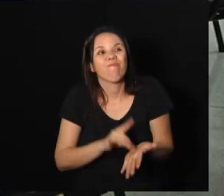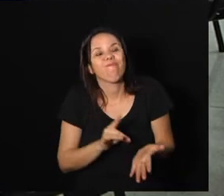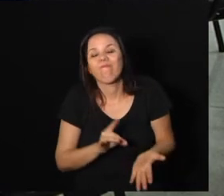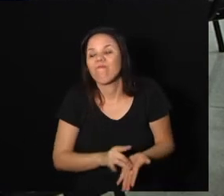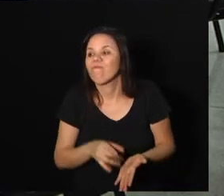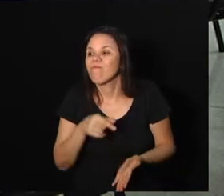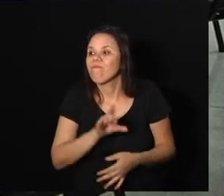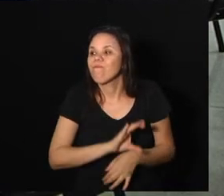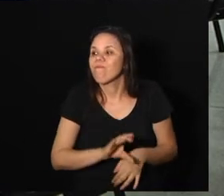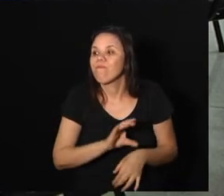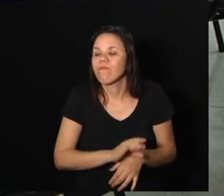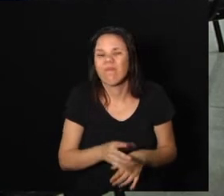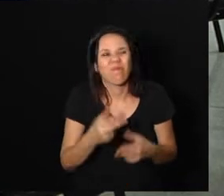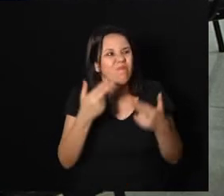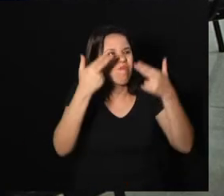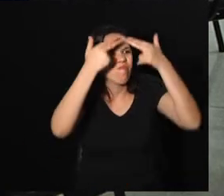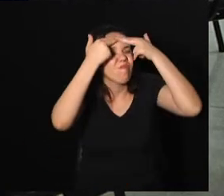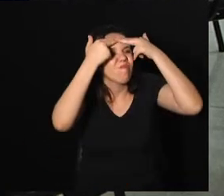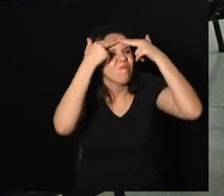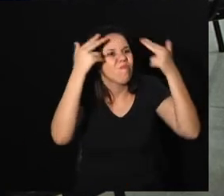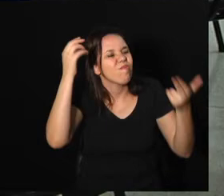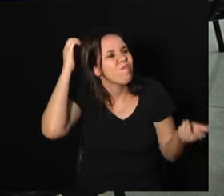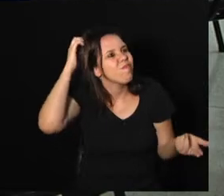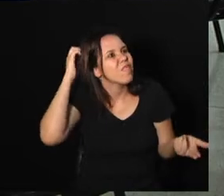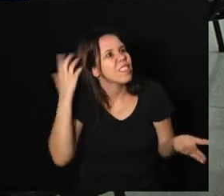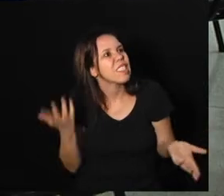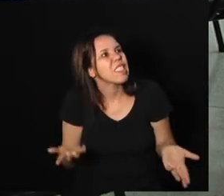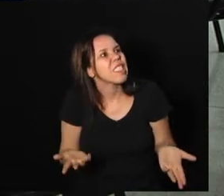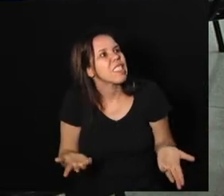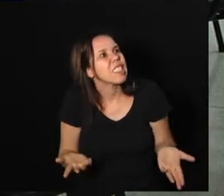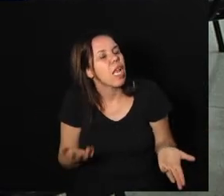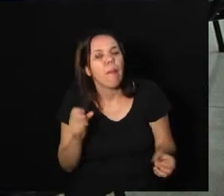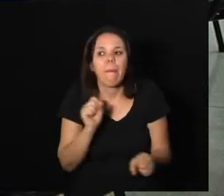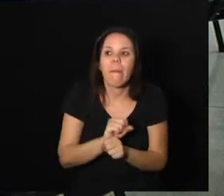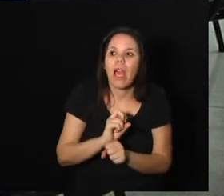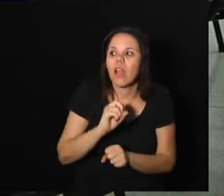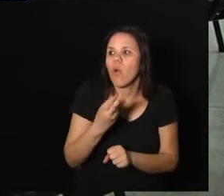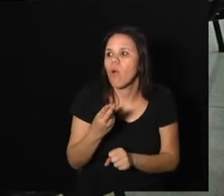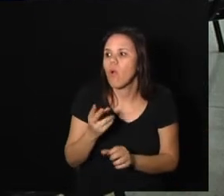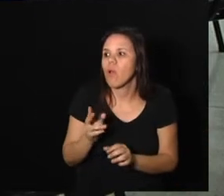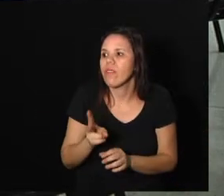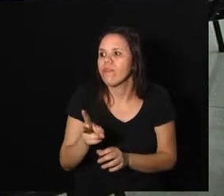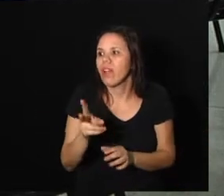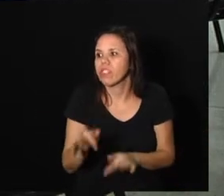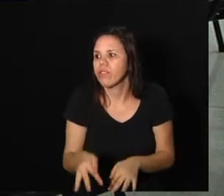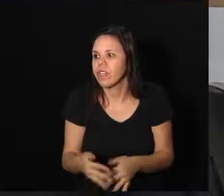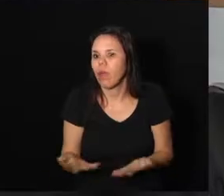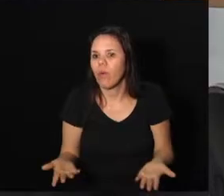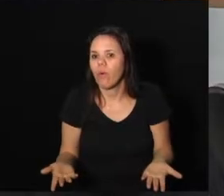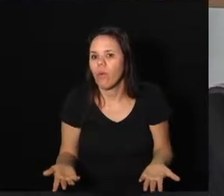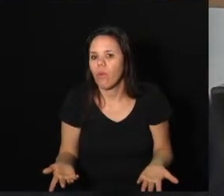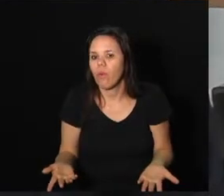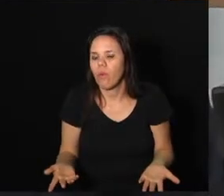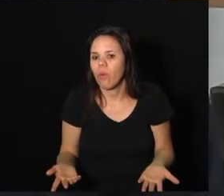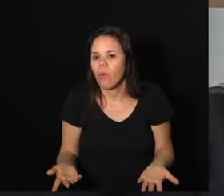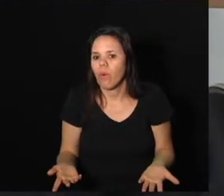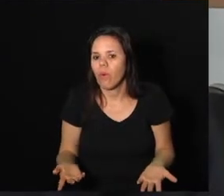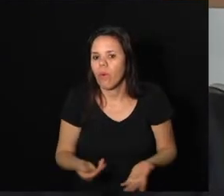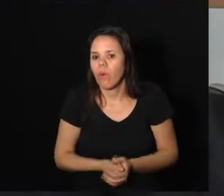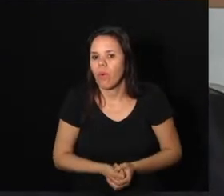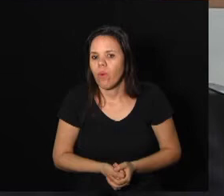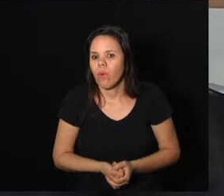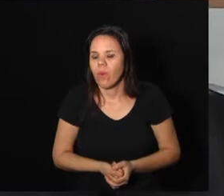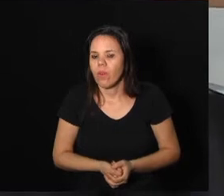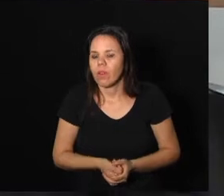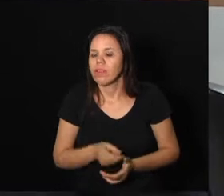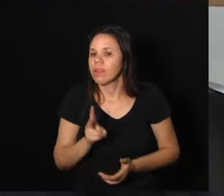do curso ele fica frustrado. Ele para ou vai até o final? Porque vocês já falaram que não é perder tempo. A questão é